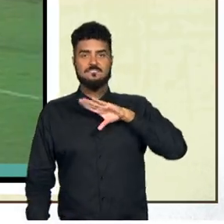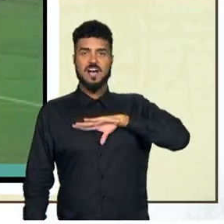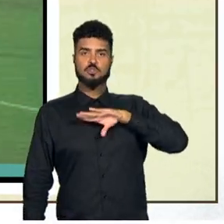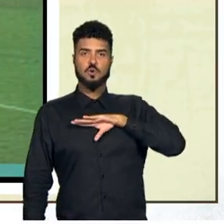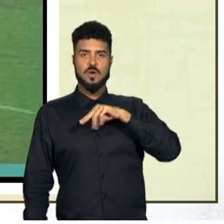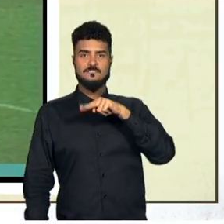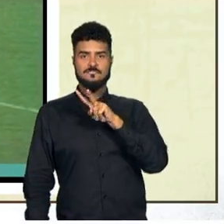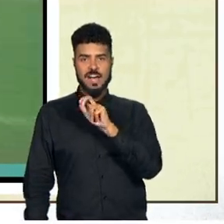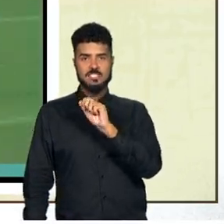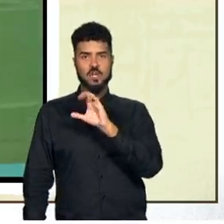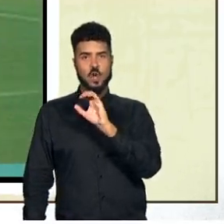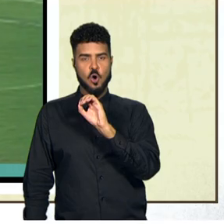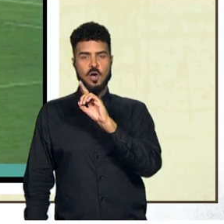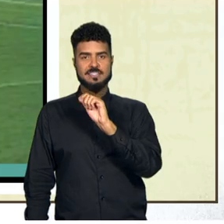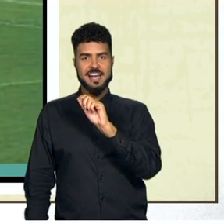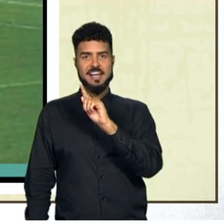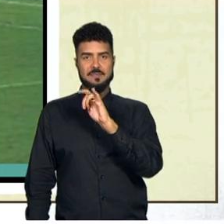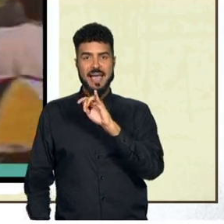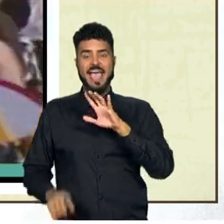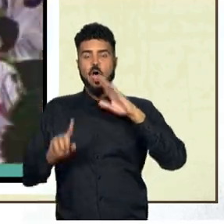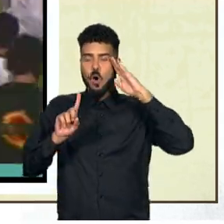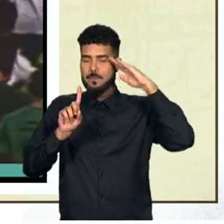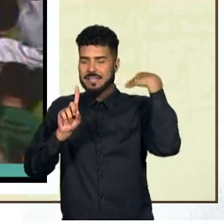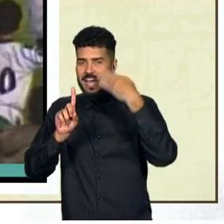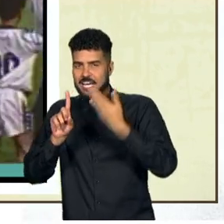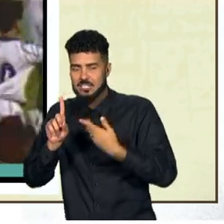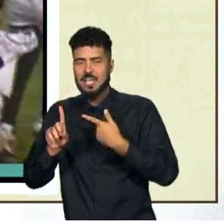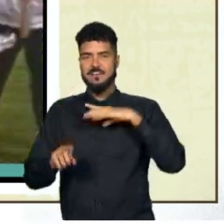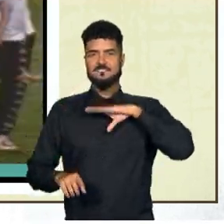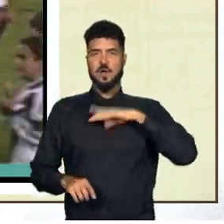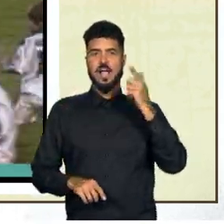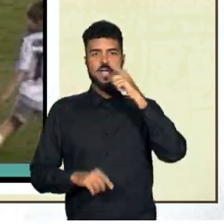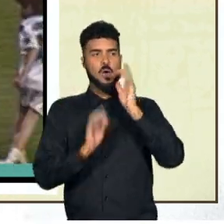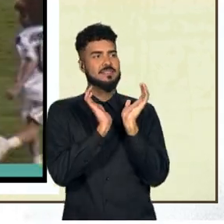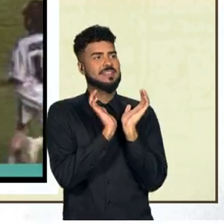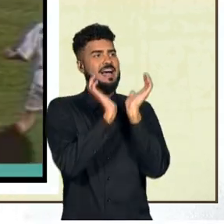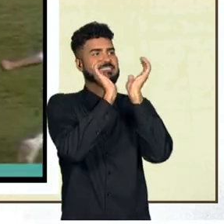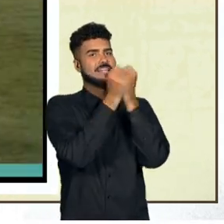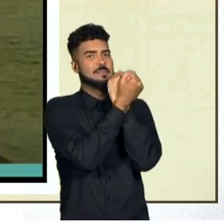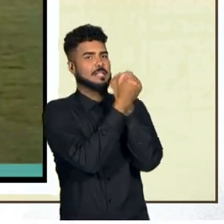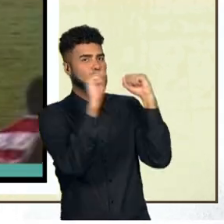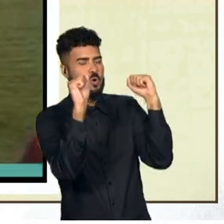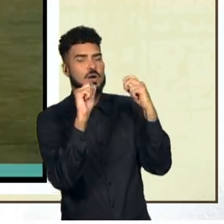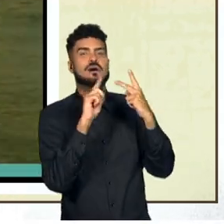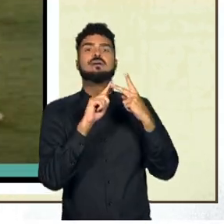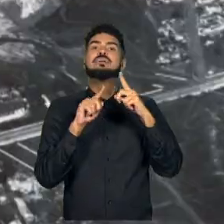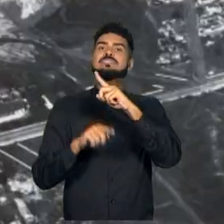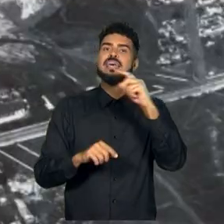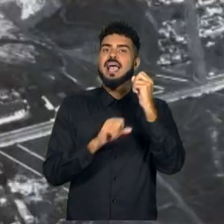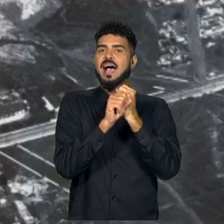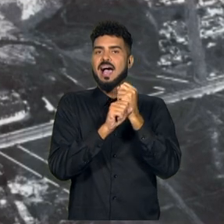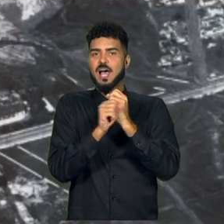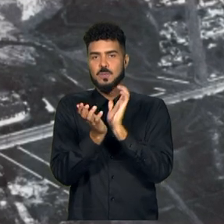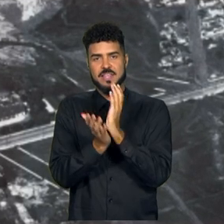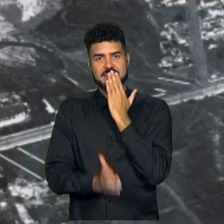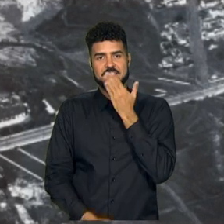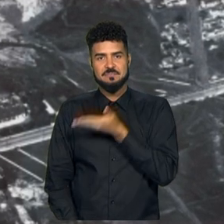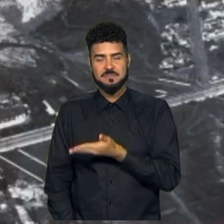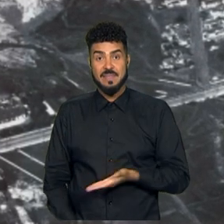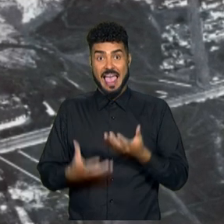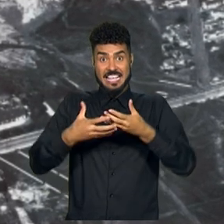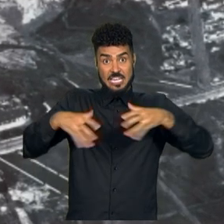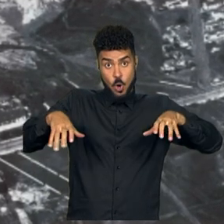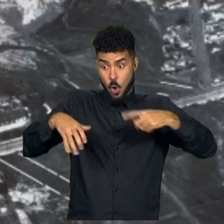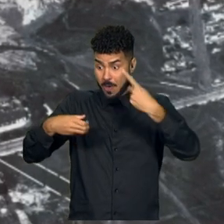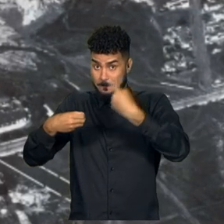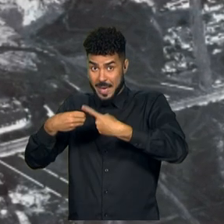à conquista cruzmaltina da Taça Libertadores da América e o centenário do clube. O bairro Vasco da Gama,